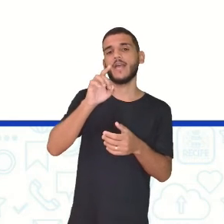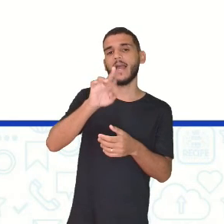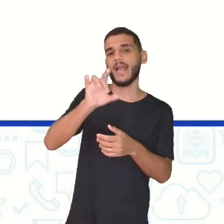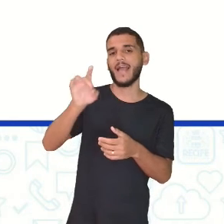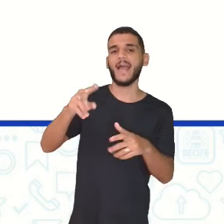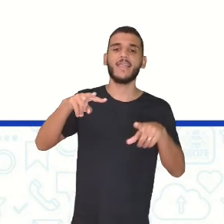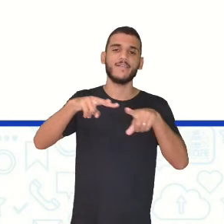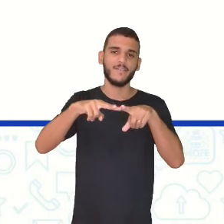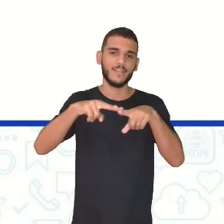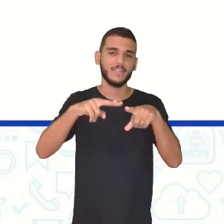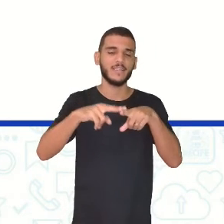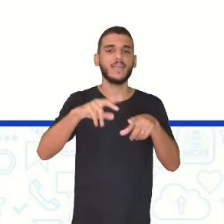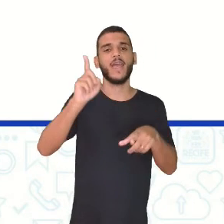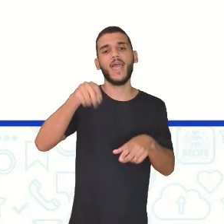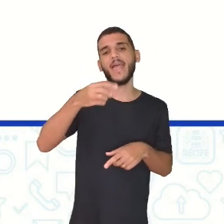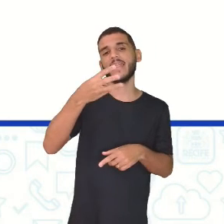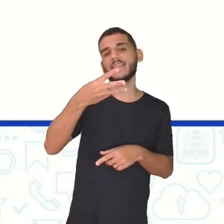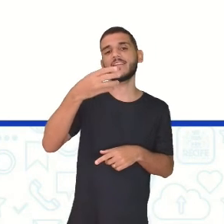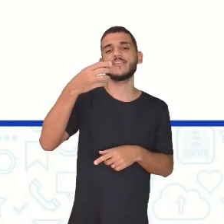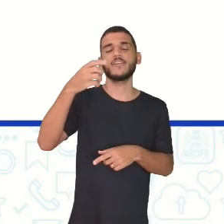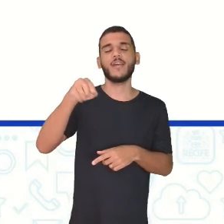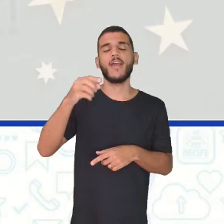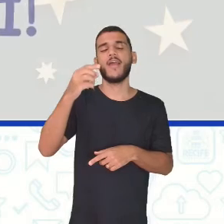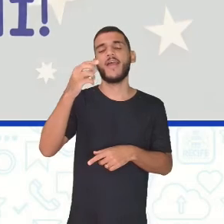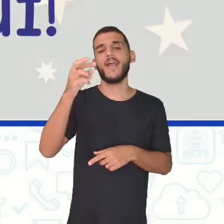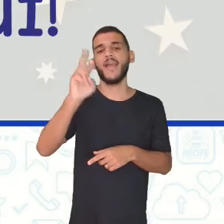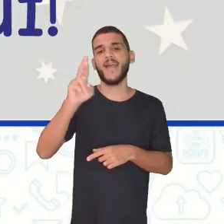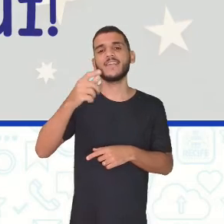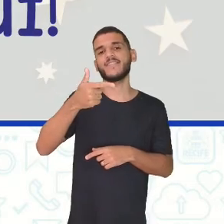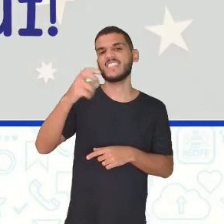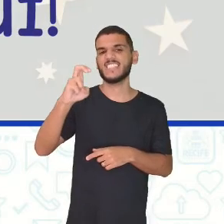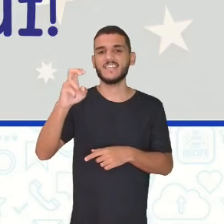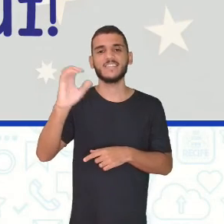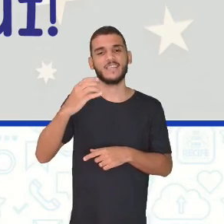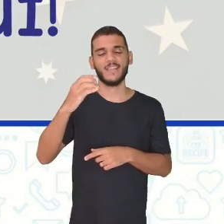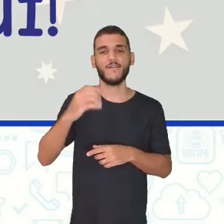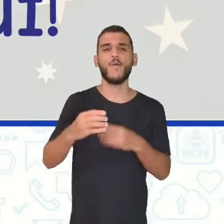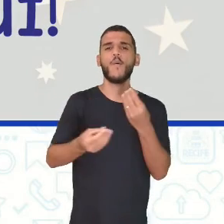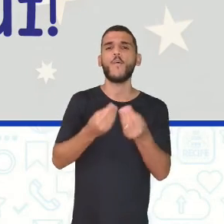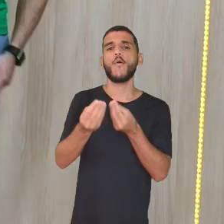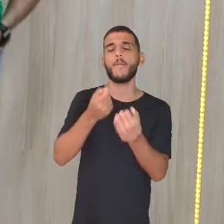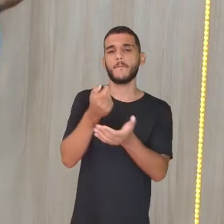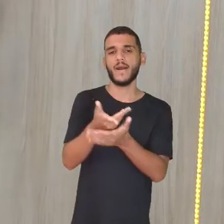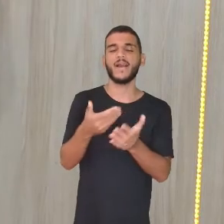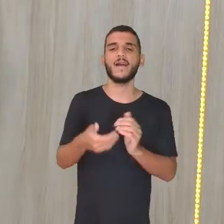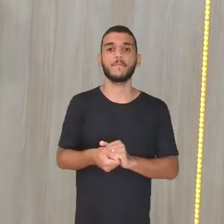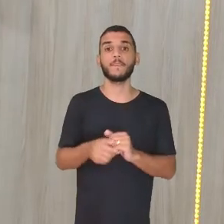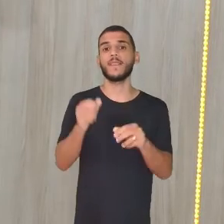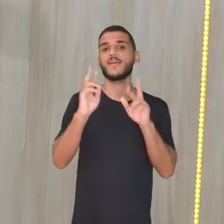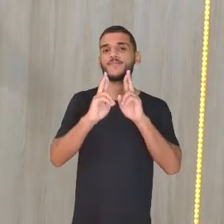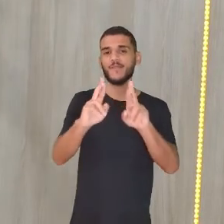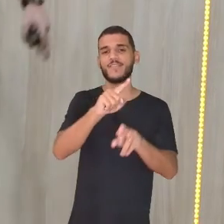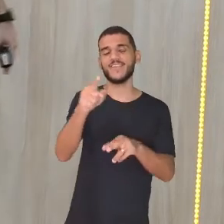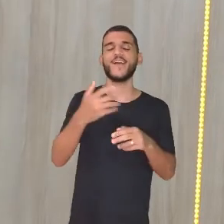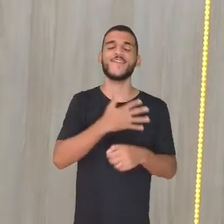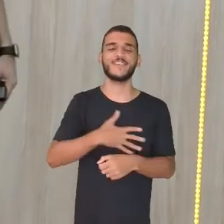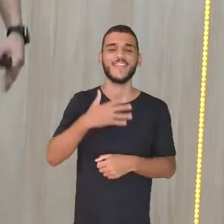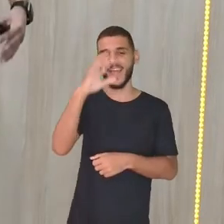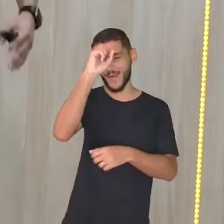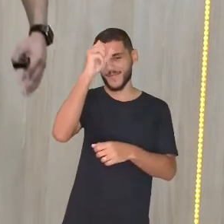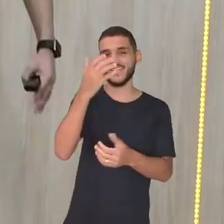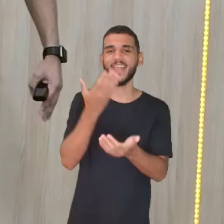R$ 3,25. Quanto é que a gente vai pagar por isso aí, beleza? Espero que você tenha gostado e aprendido dessa